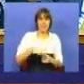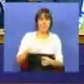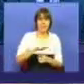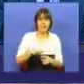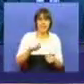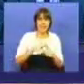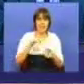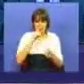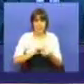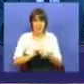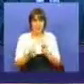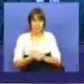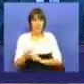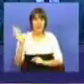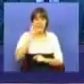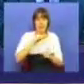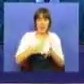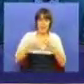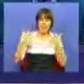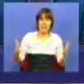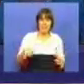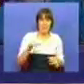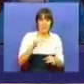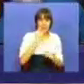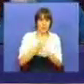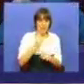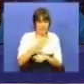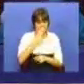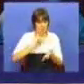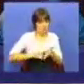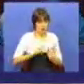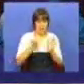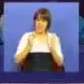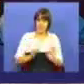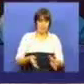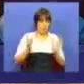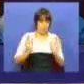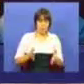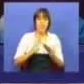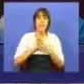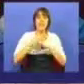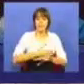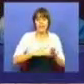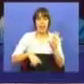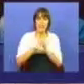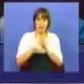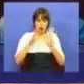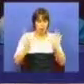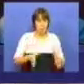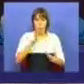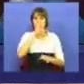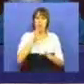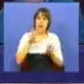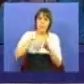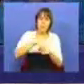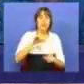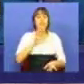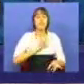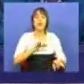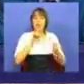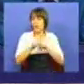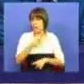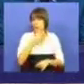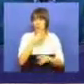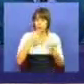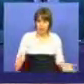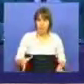a serem corrigidas são bem mais amplas do que essa. E não havendo necessidade de intervenção legislativa, Sra. Deputada,